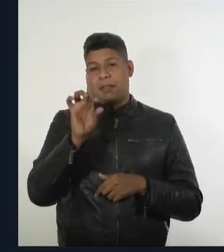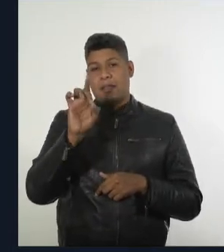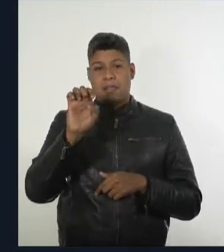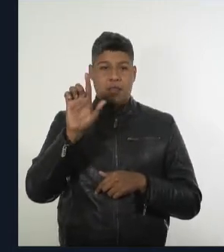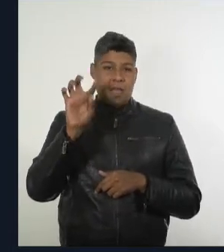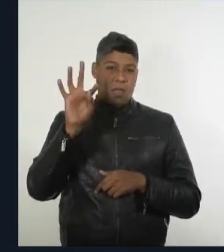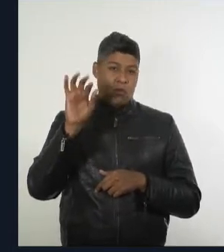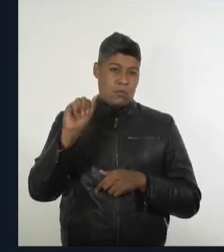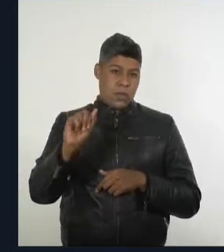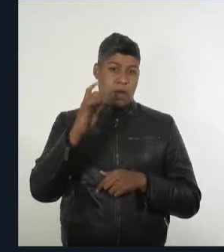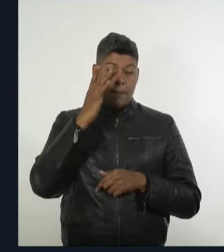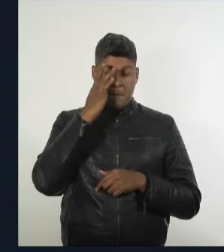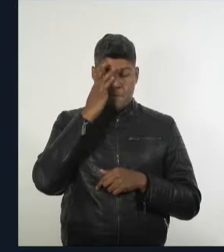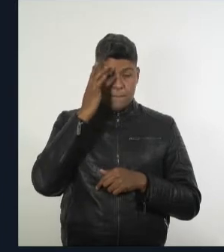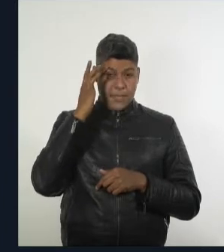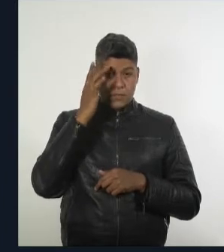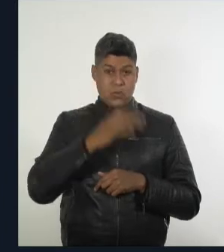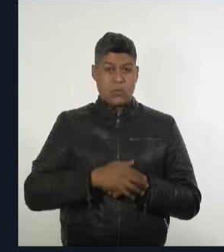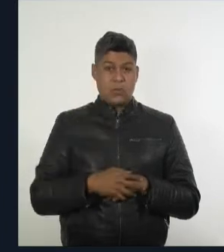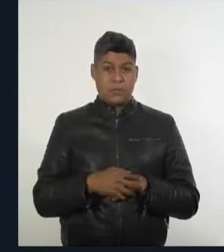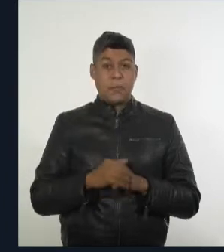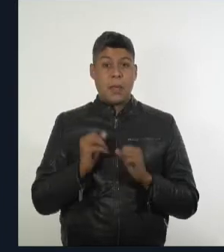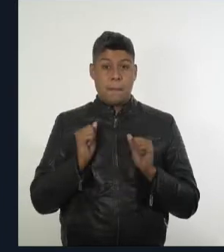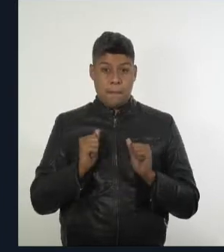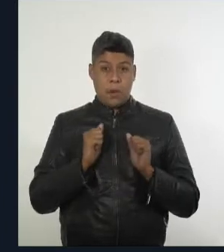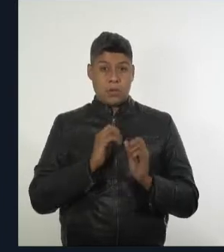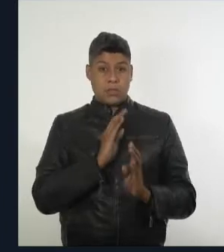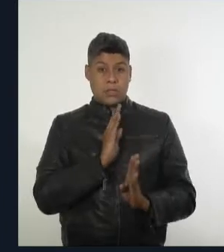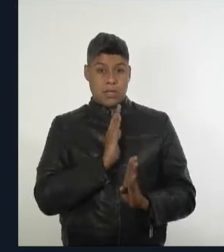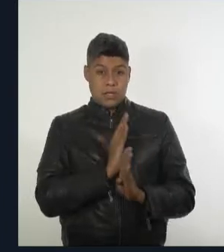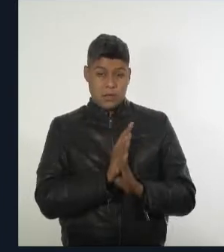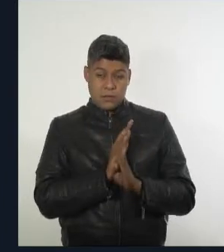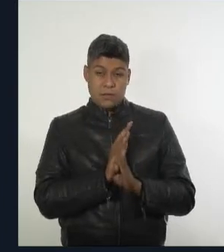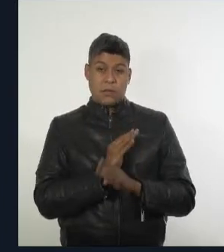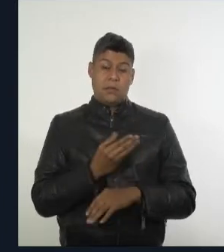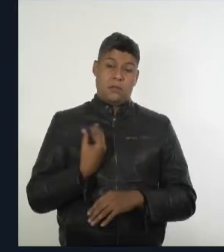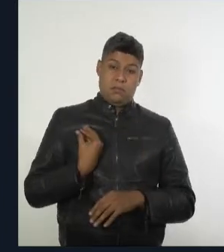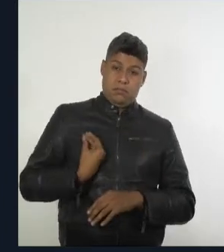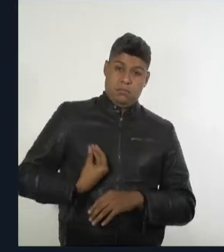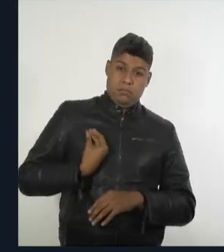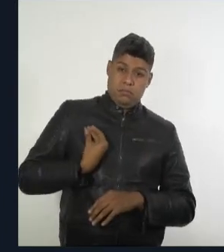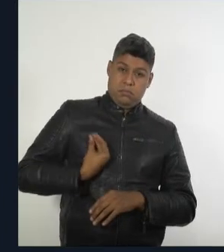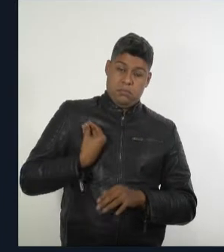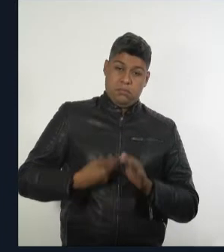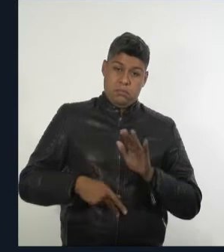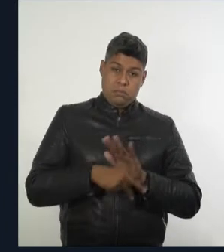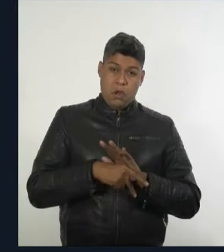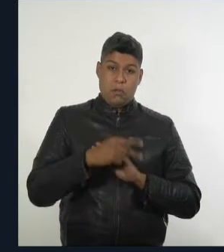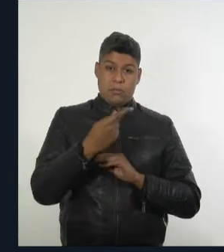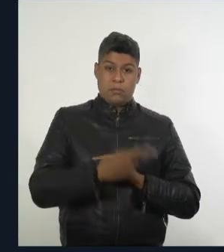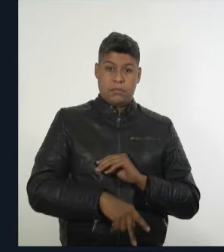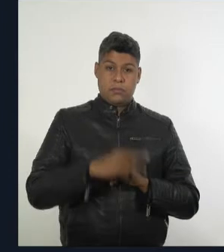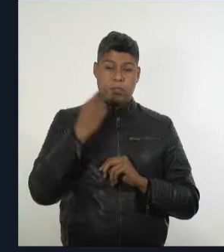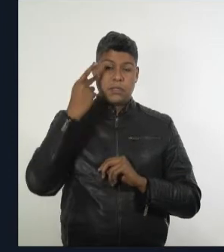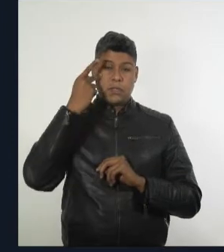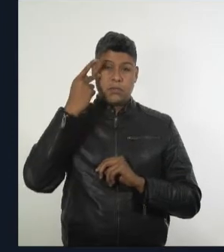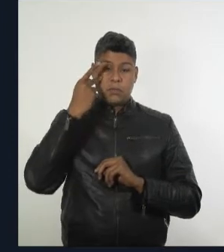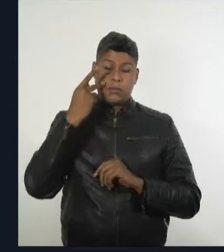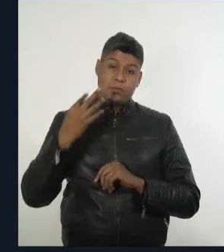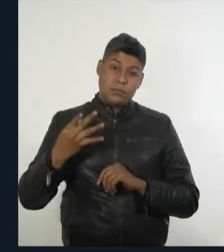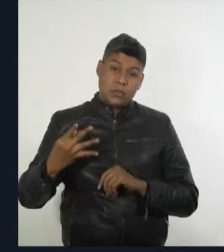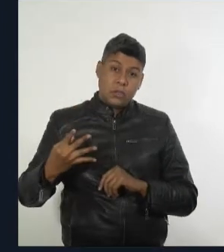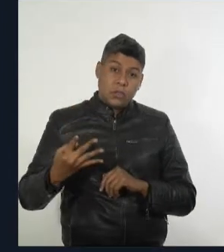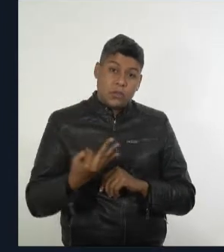para que a gente possa identificar se são residentes no município. Em função de